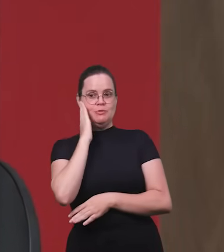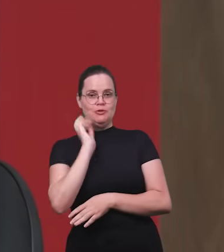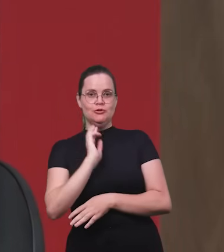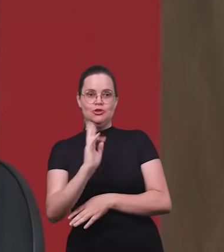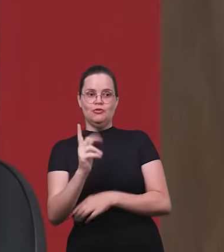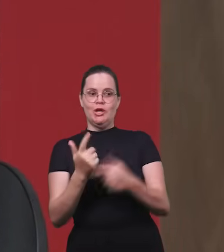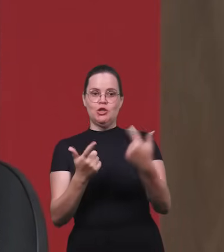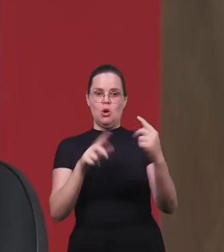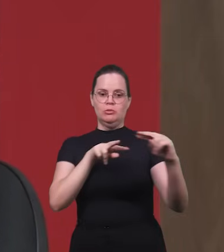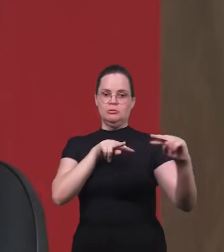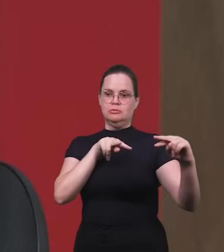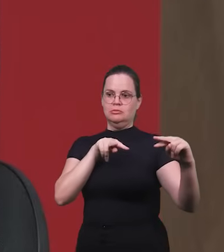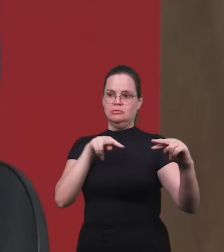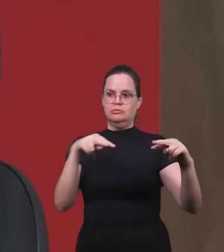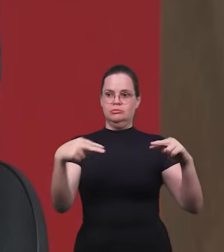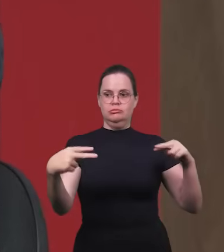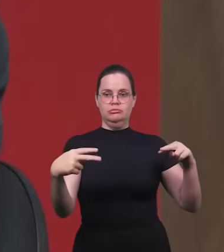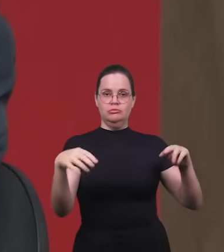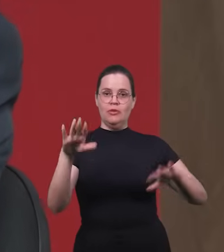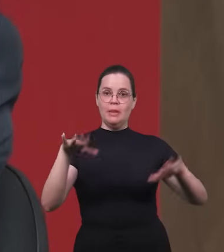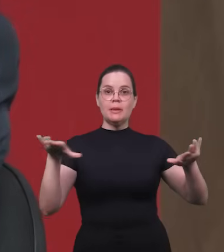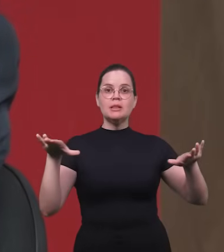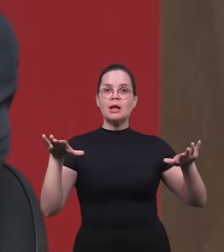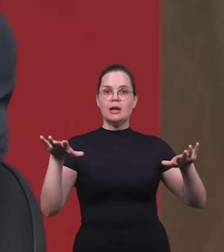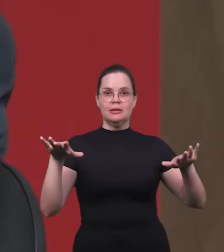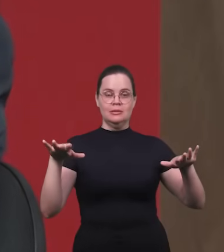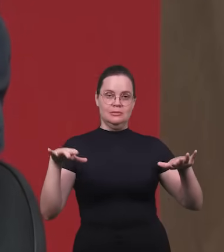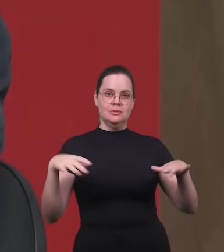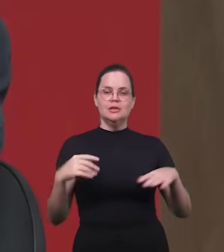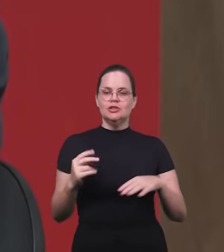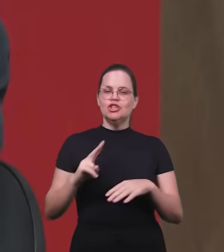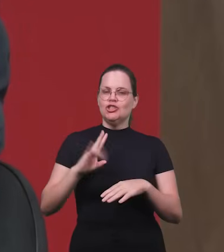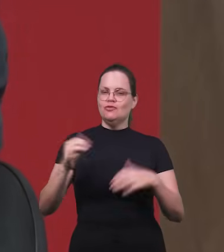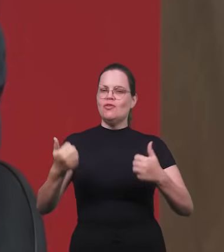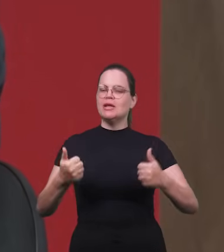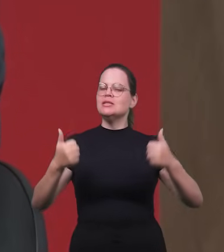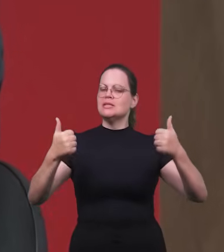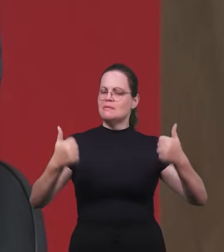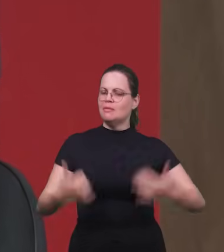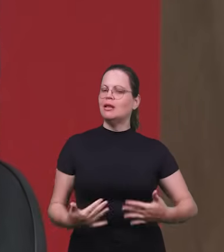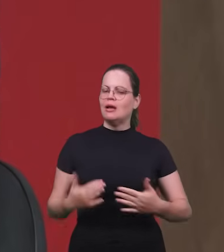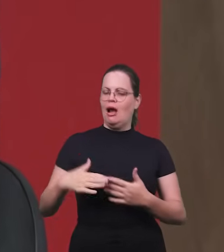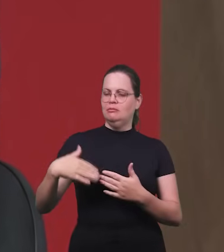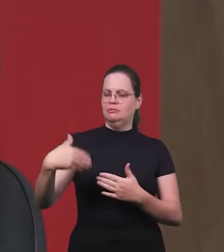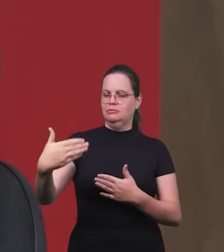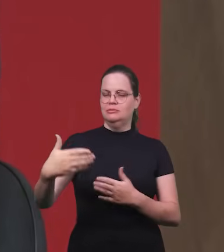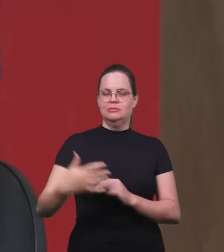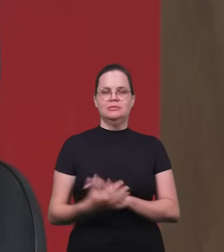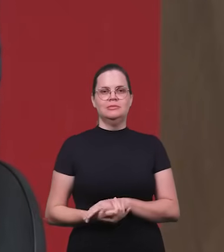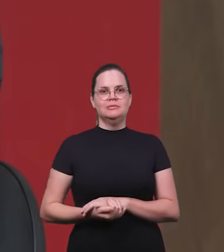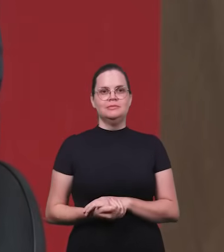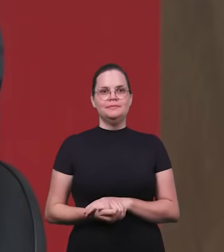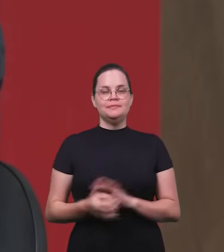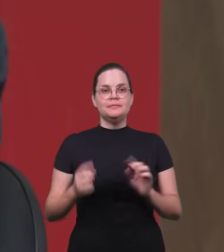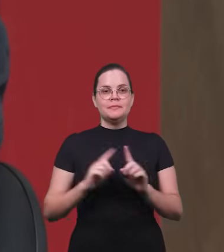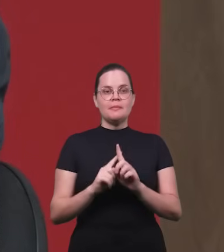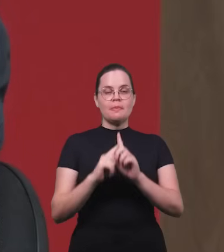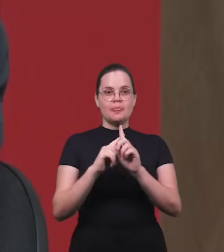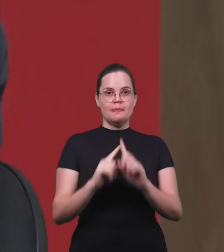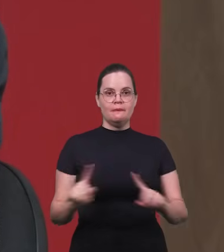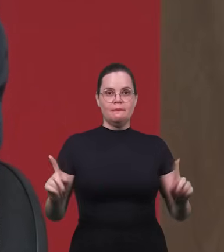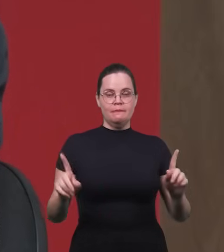diferentes daquela realidade, né? Então, a gente vai discutir isso um pouco Sim. ao longo do episódio, mas